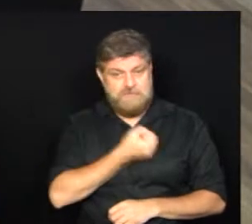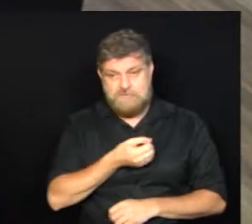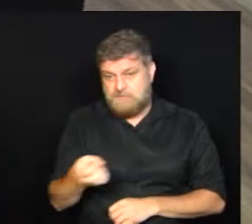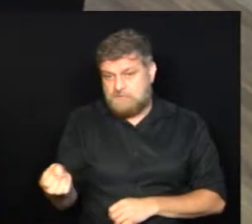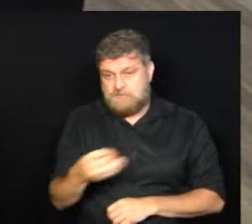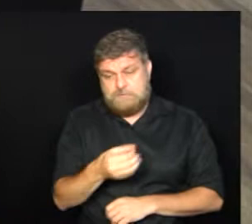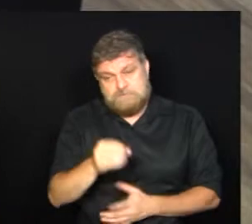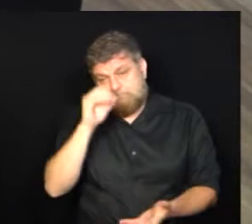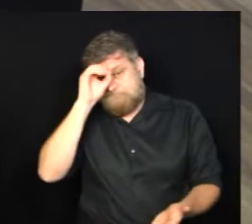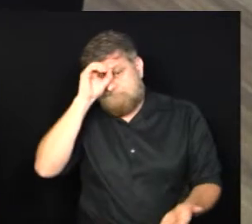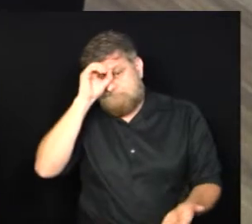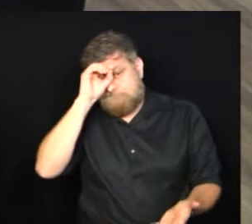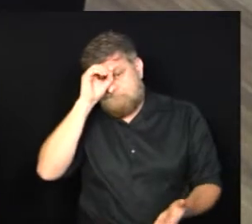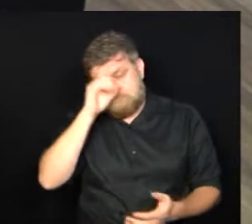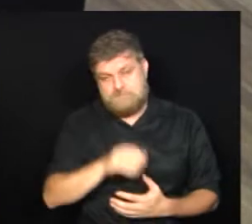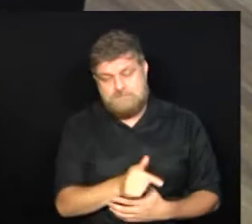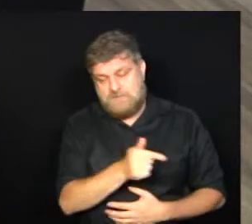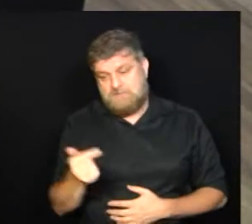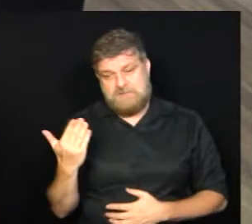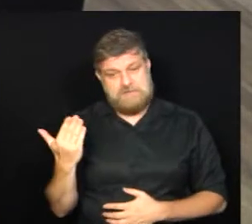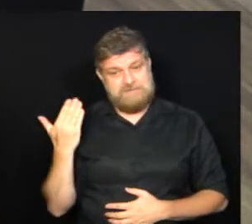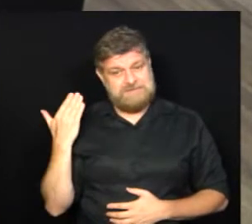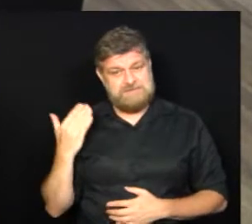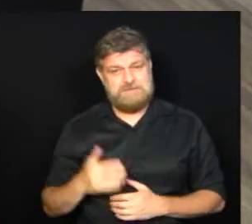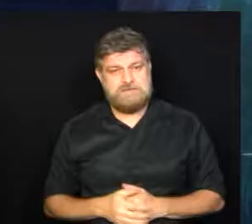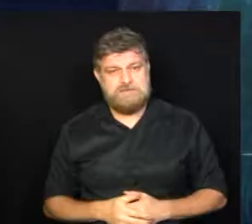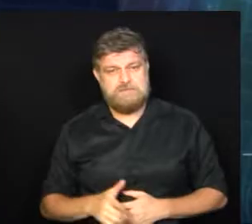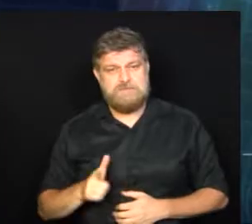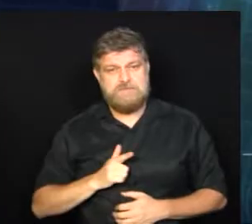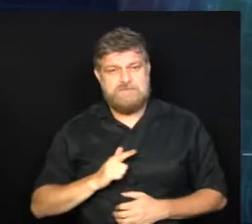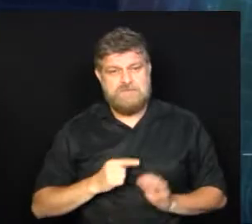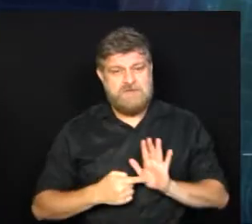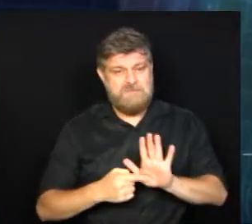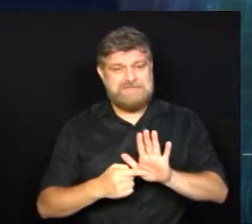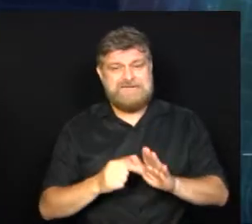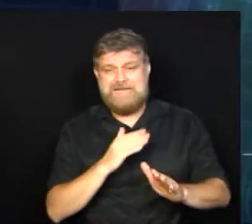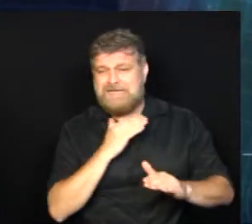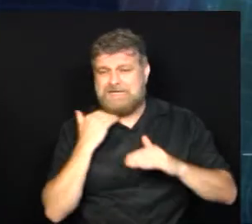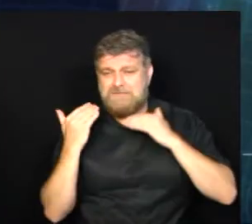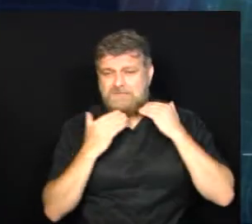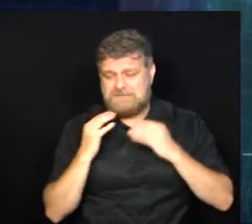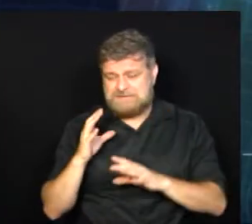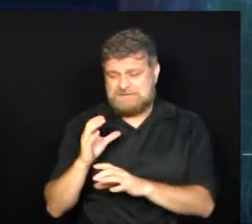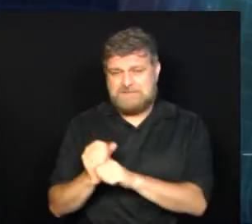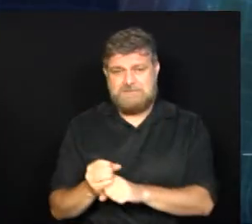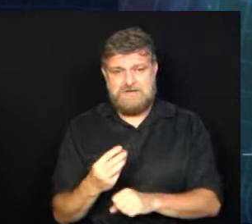última semana. Agora nós vamos falar das mortes na nossa região. São